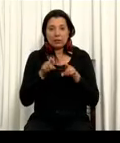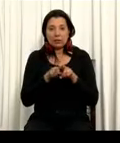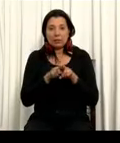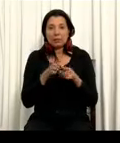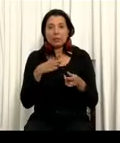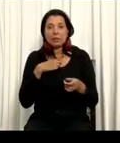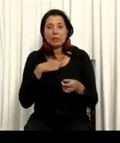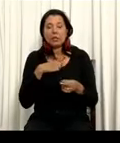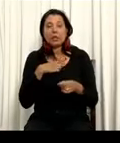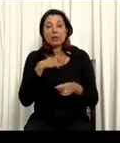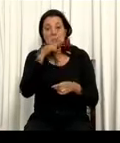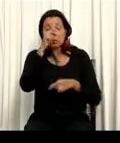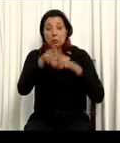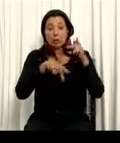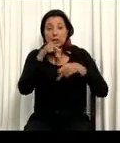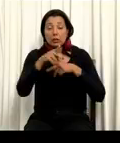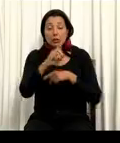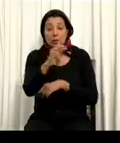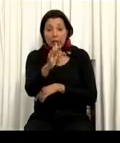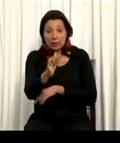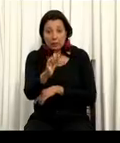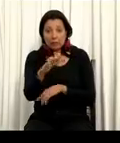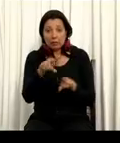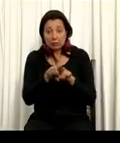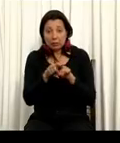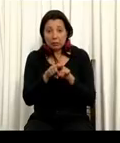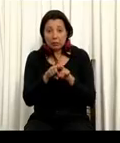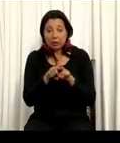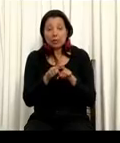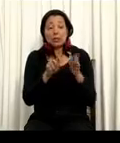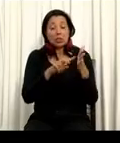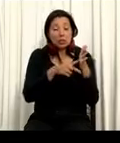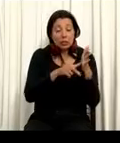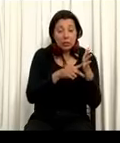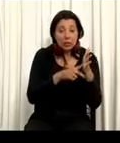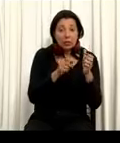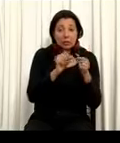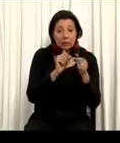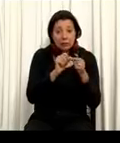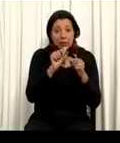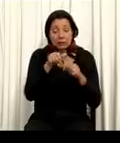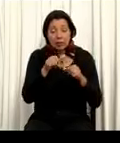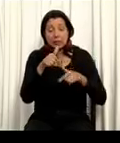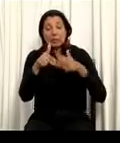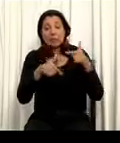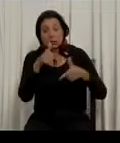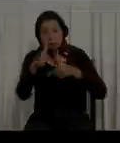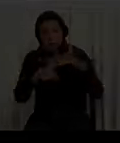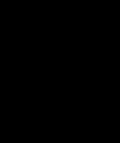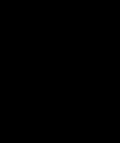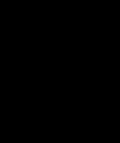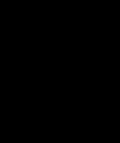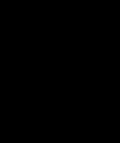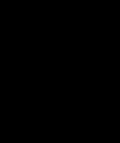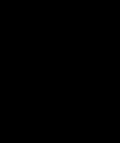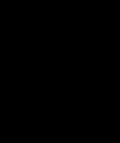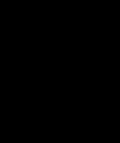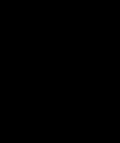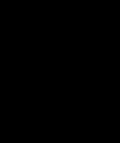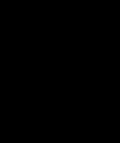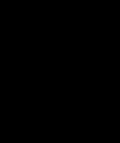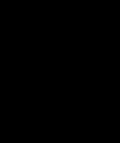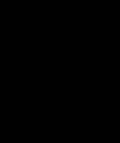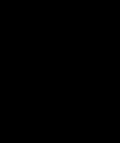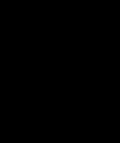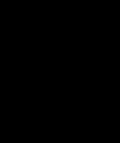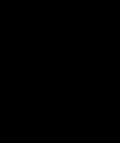do Distrito Federal. E agradecer também ao Simpro por estar fazendo esse trabalho sobre o bem